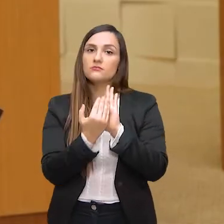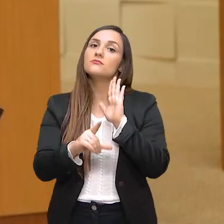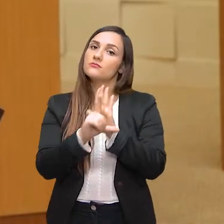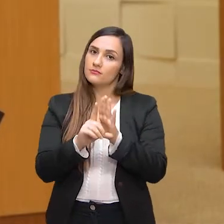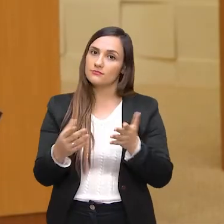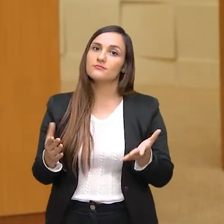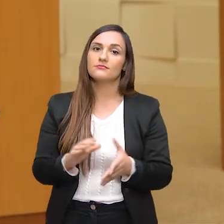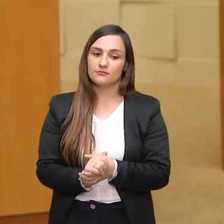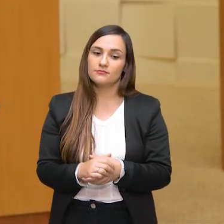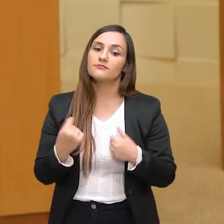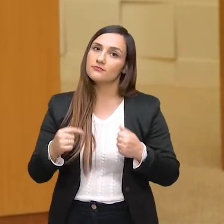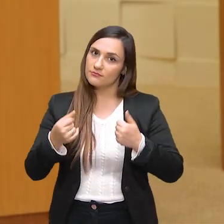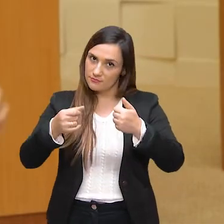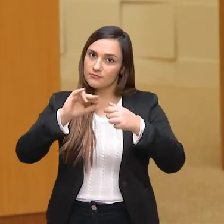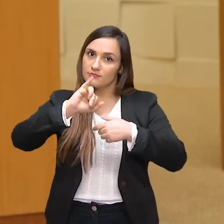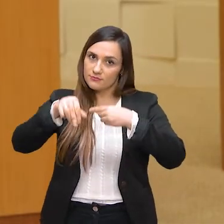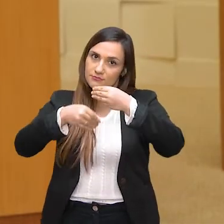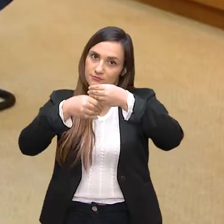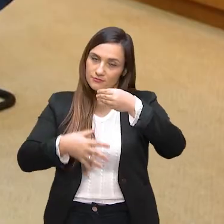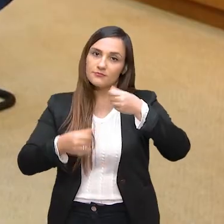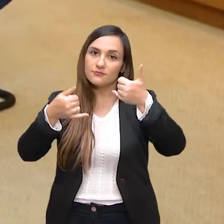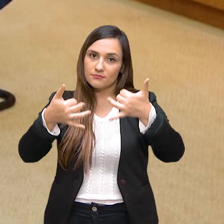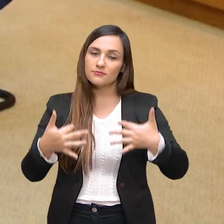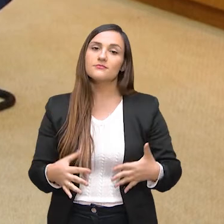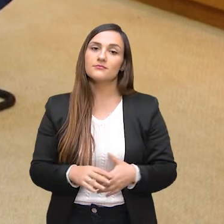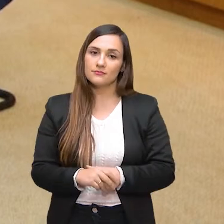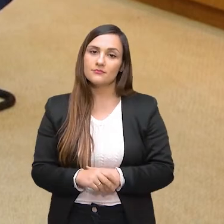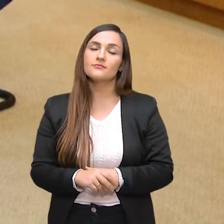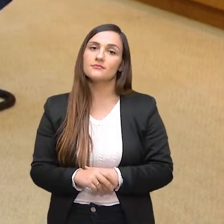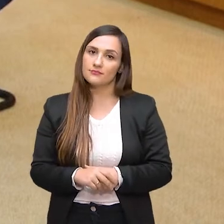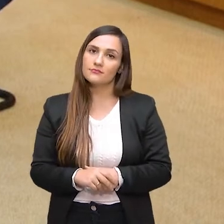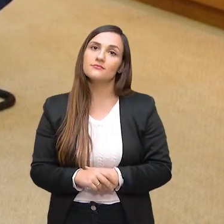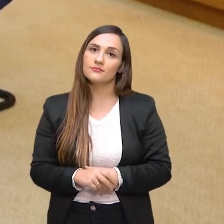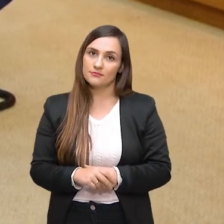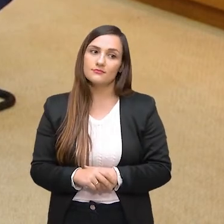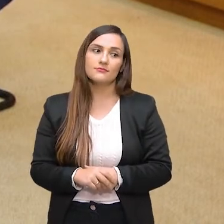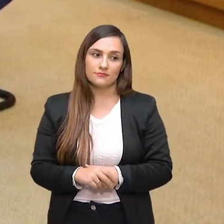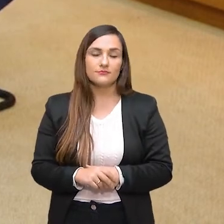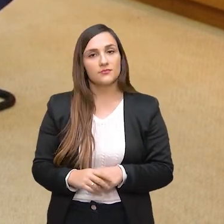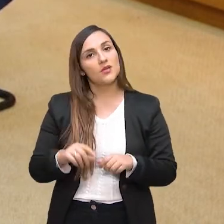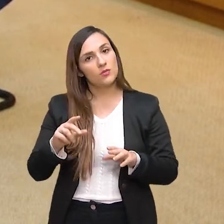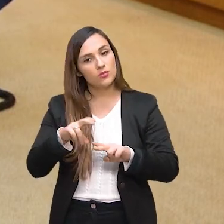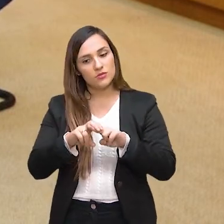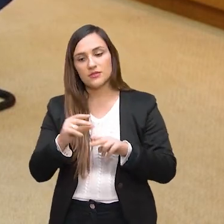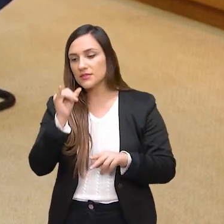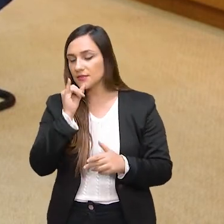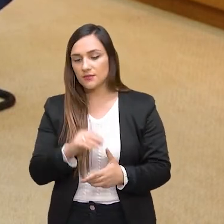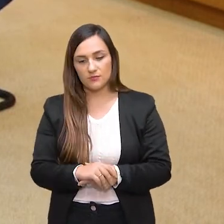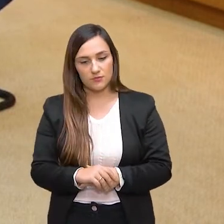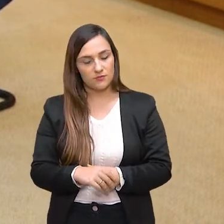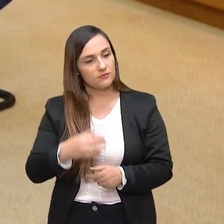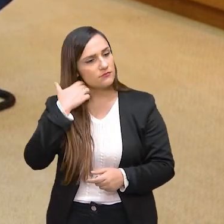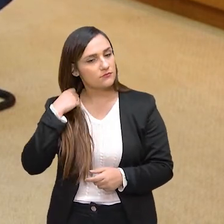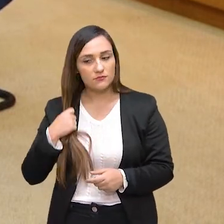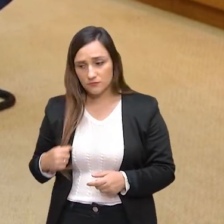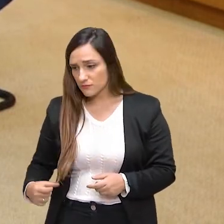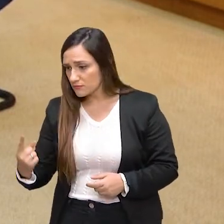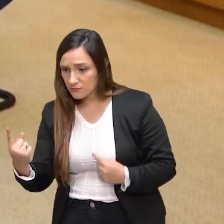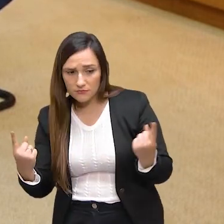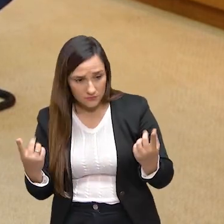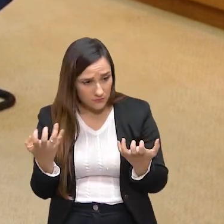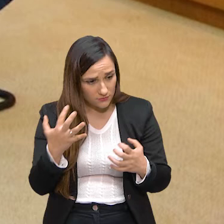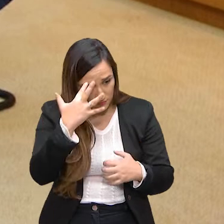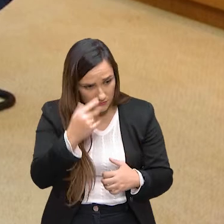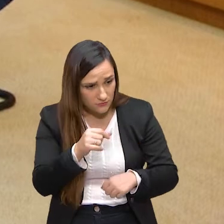de peso aí, né? Acompanhando esse pedido. Sim, é interesse das próprias partes. O processo existe para elas. Se elas negociaram e querem resolver o